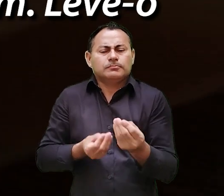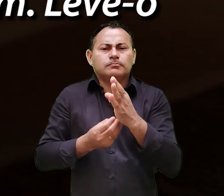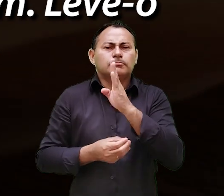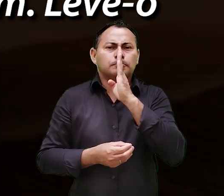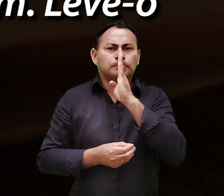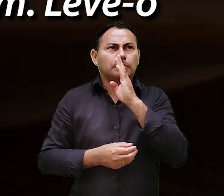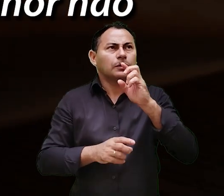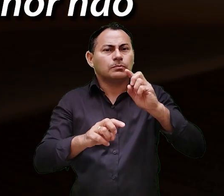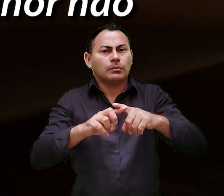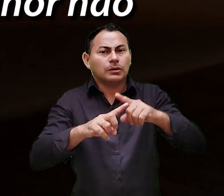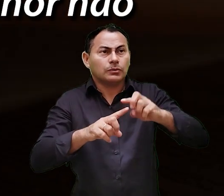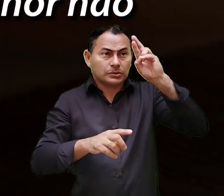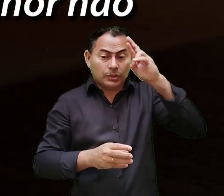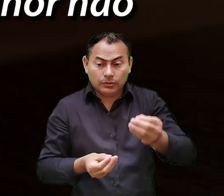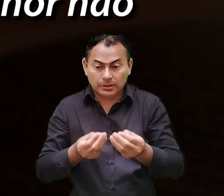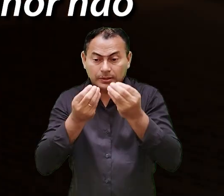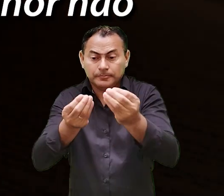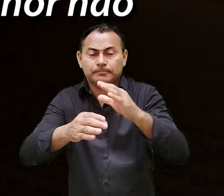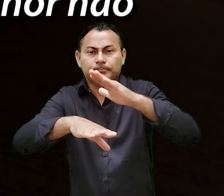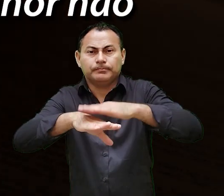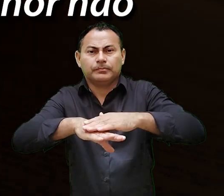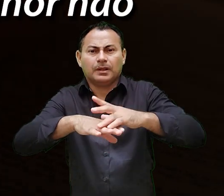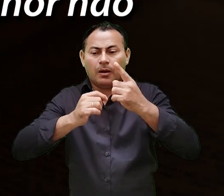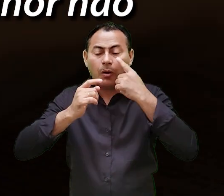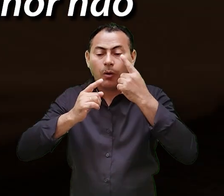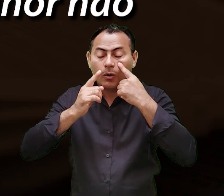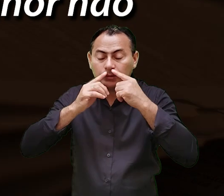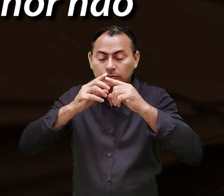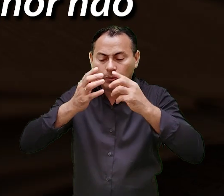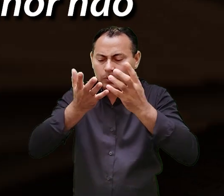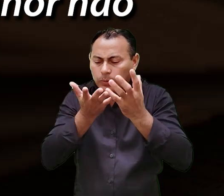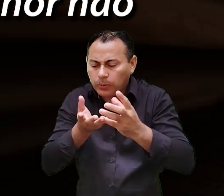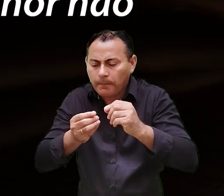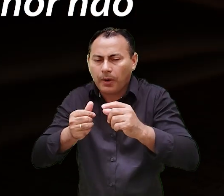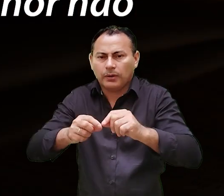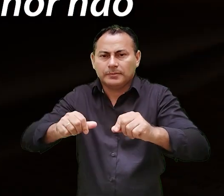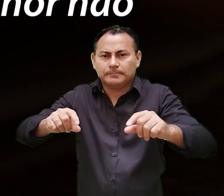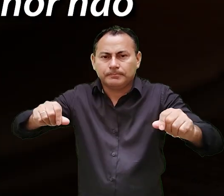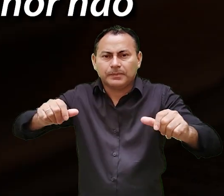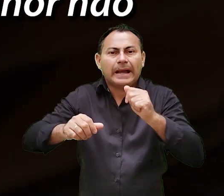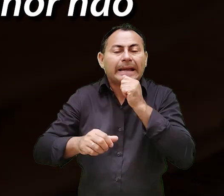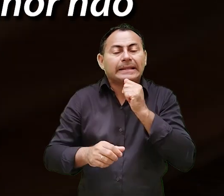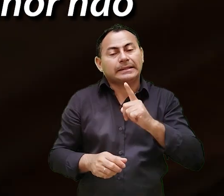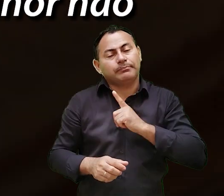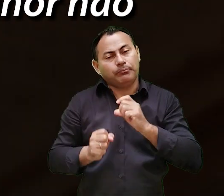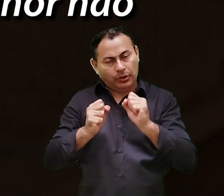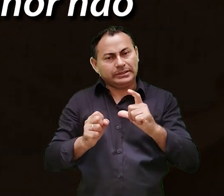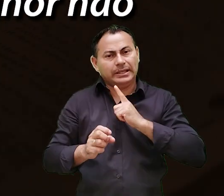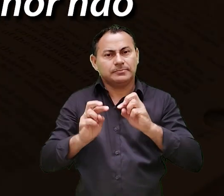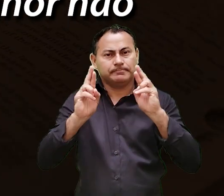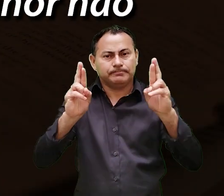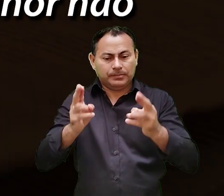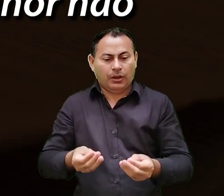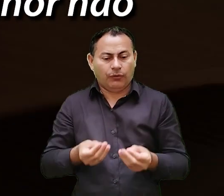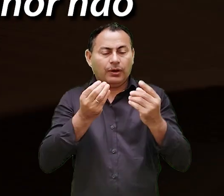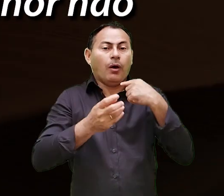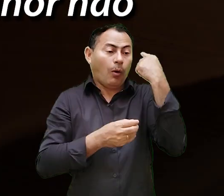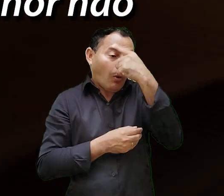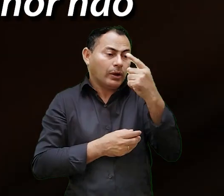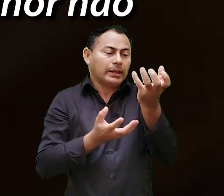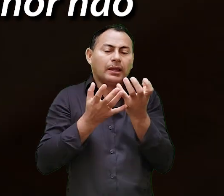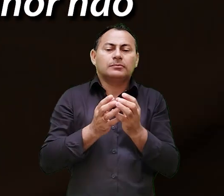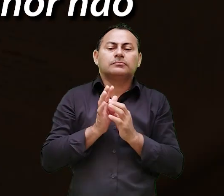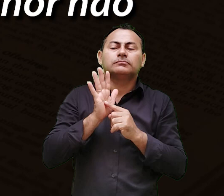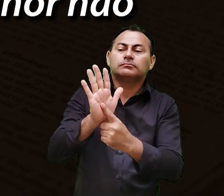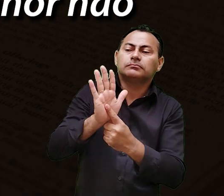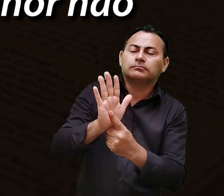e em silêncio, porque o Senhor o pôs sobre ele. Põe o seu rosto no pó. Talvez ainda haja esperança. Ofereça o rosto